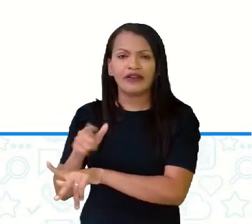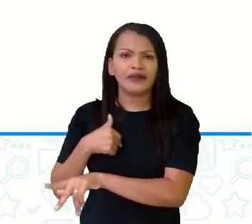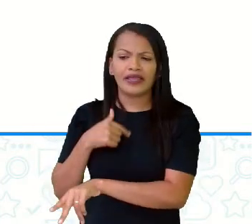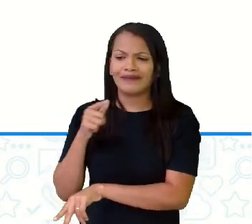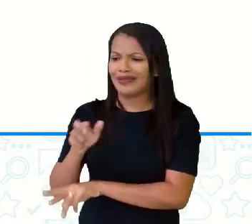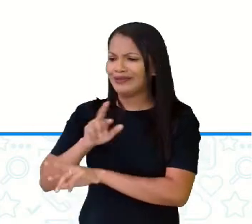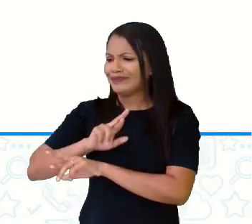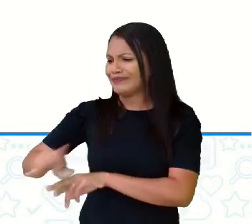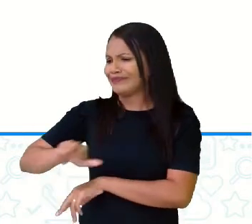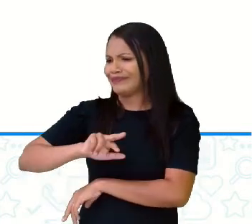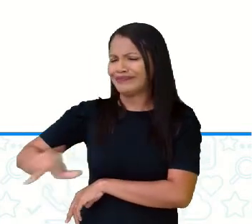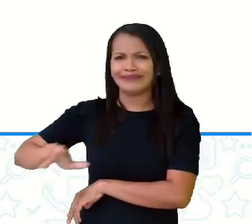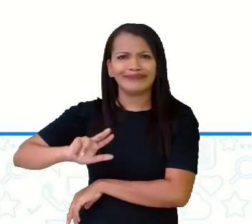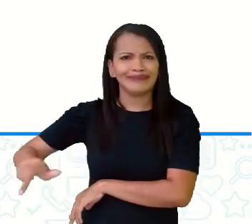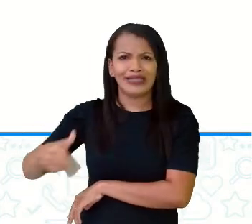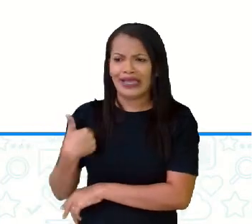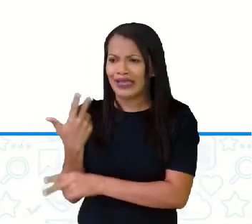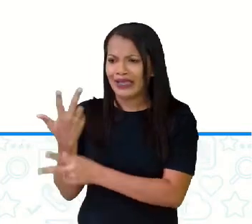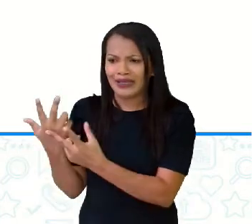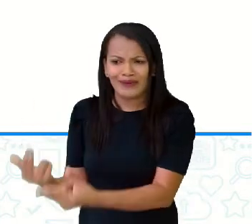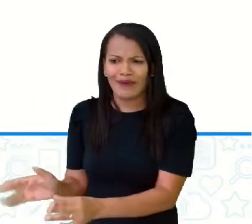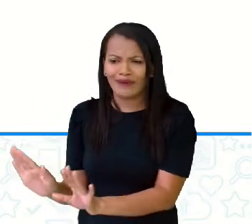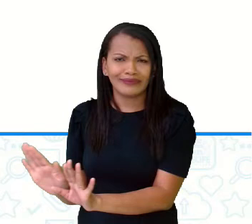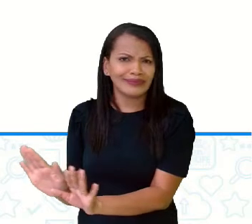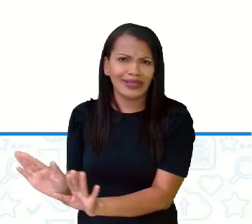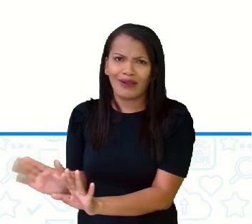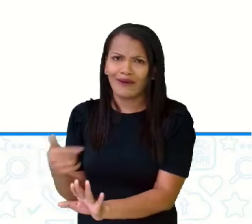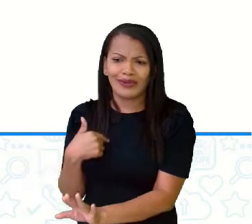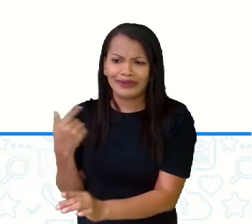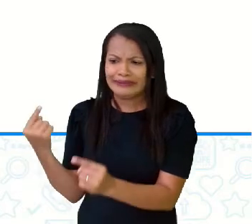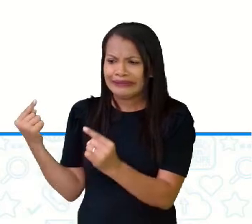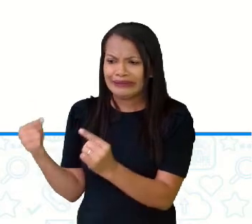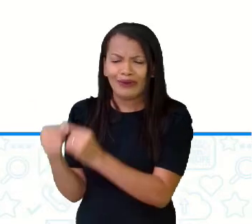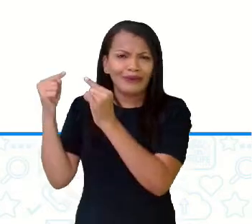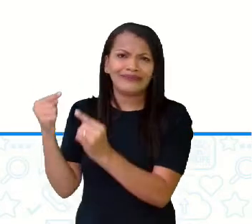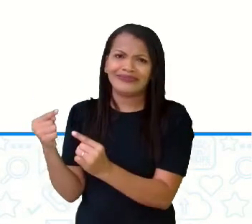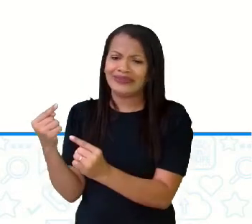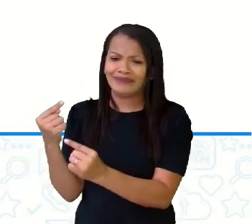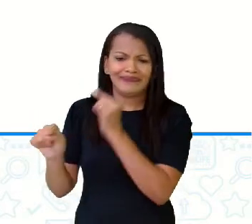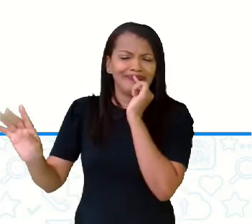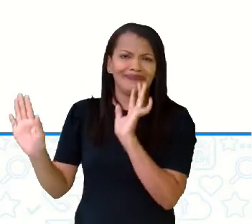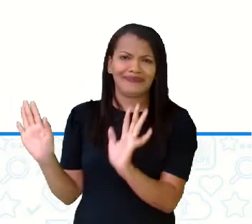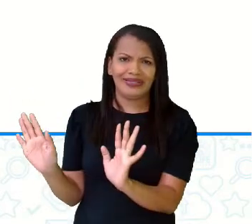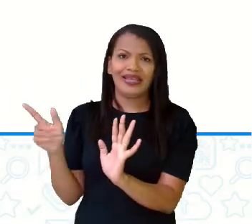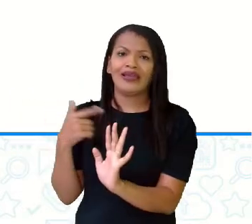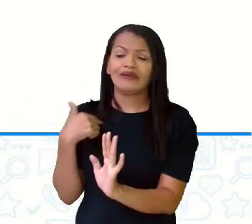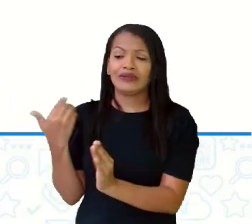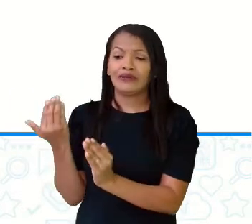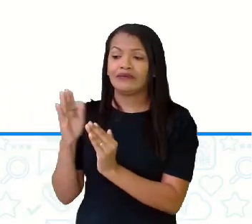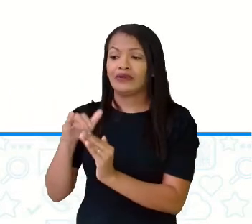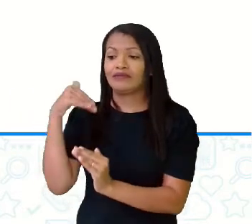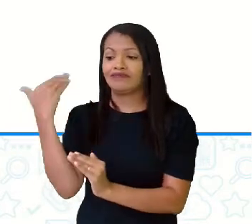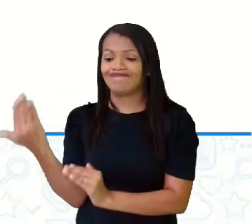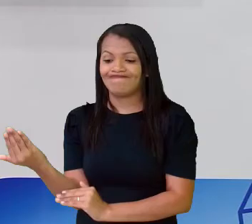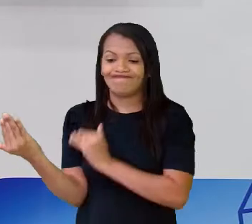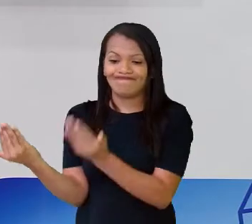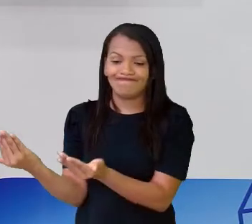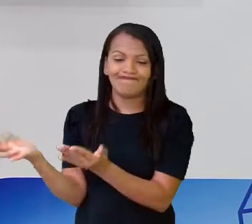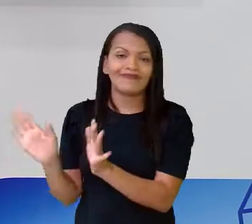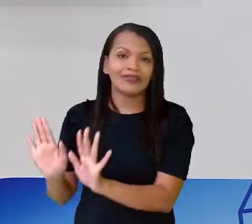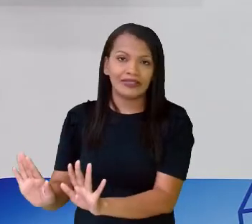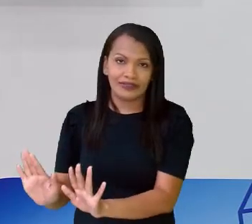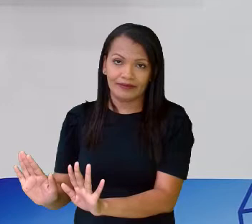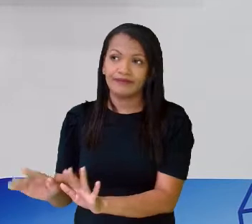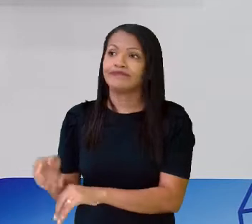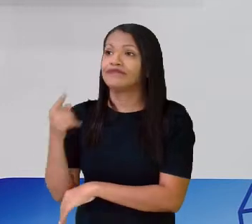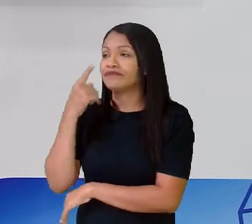que não é semelhante, que não é igual, que não é idêntico, é uma coisa distinta. Então, diferente é